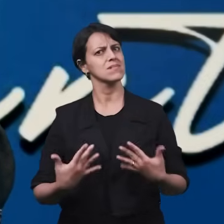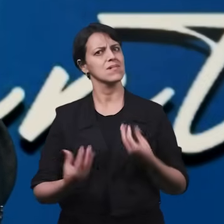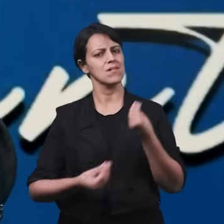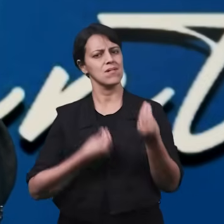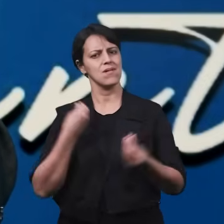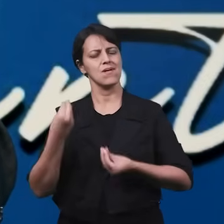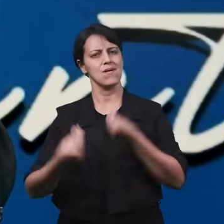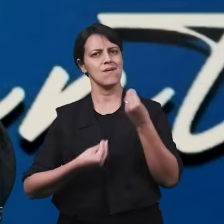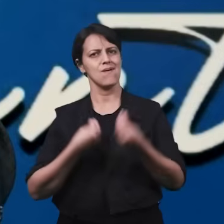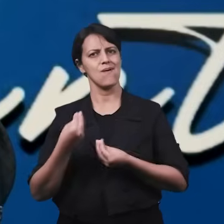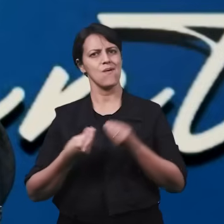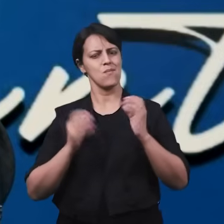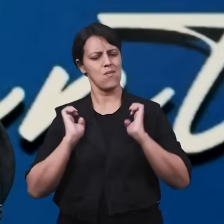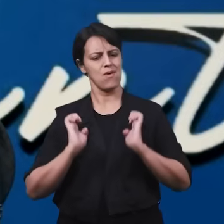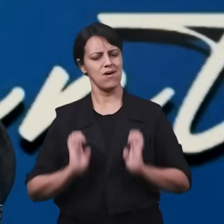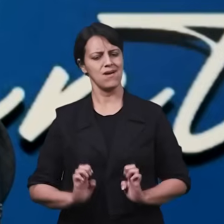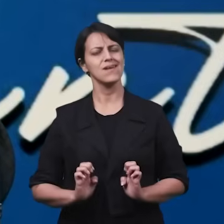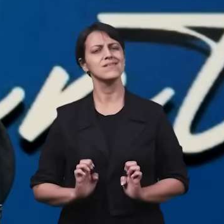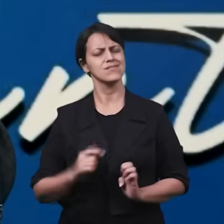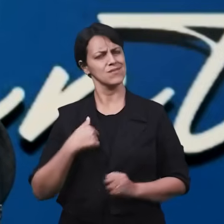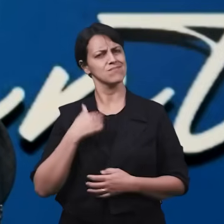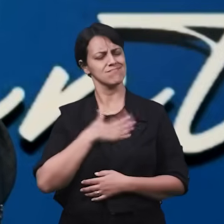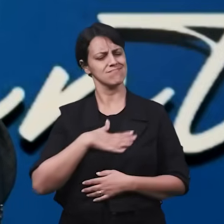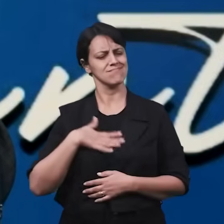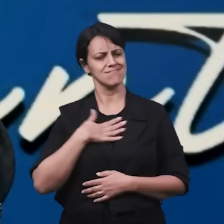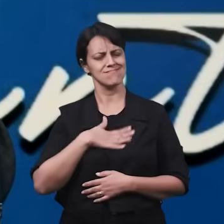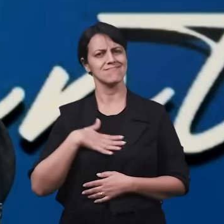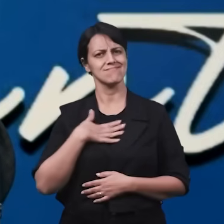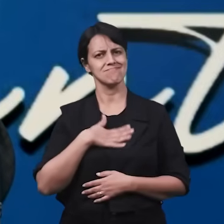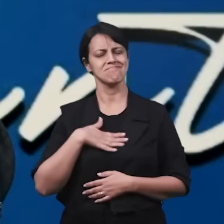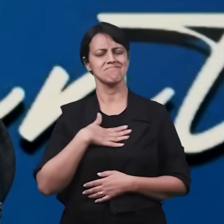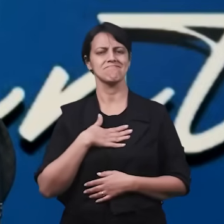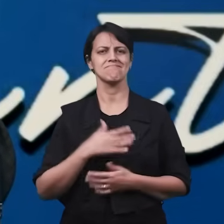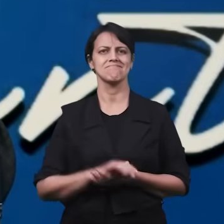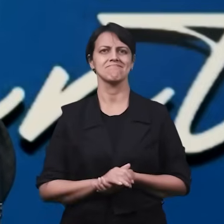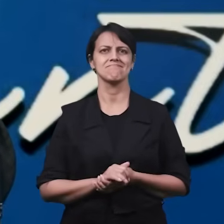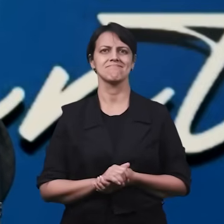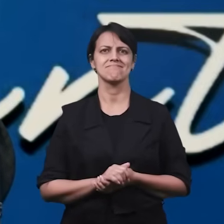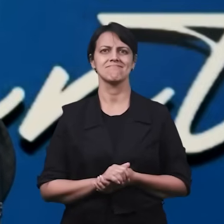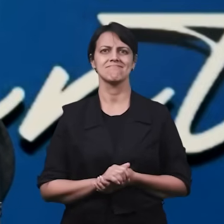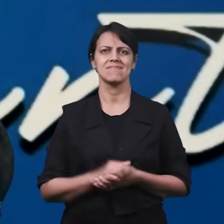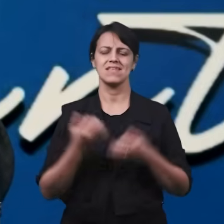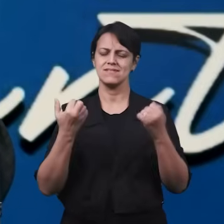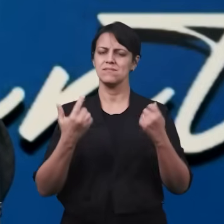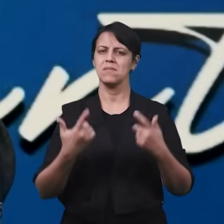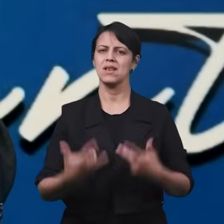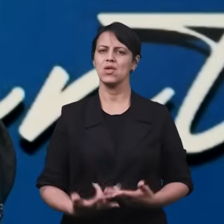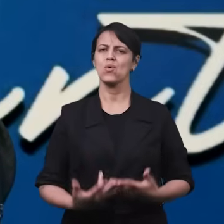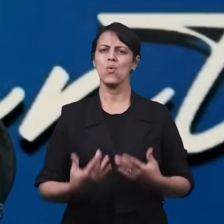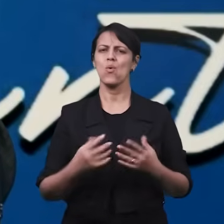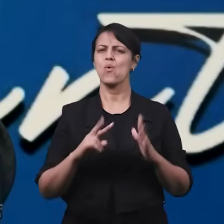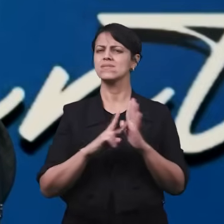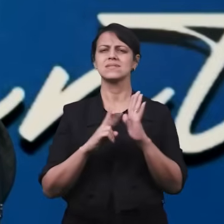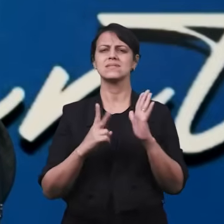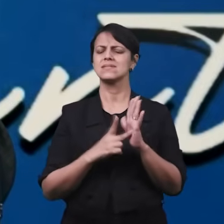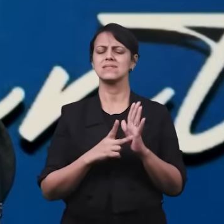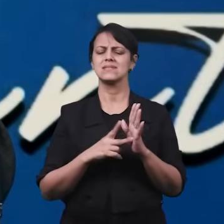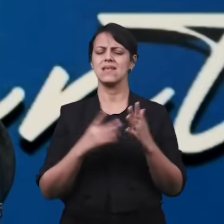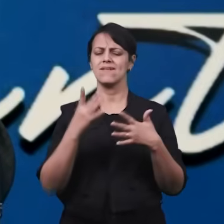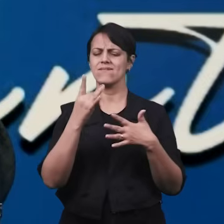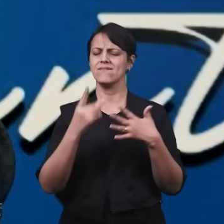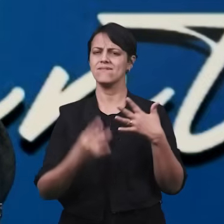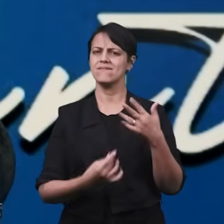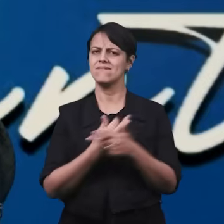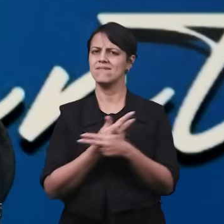ampla sobre a questão de ética, e eu gostei muito, porque eu estava lendo lá os comentários, e o Alencar colocou muito bem ali vários